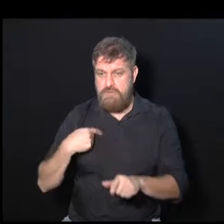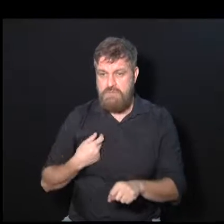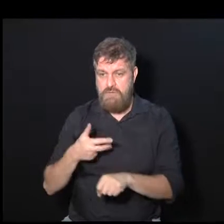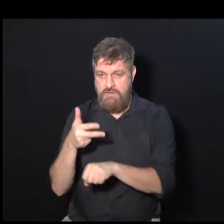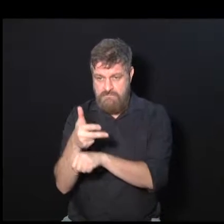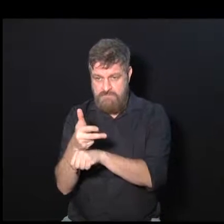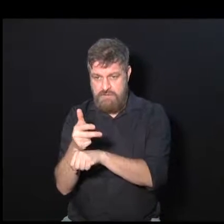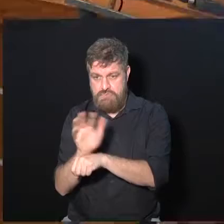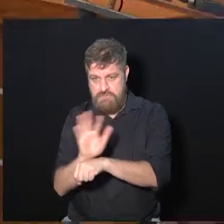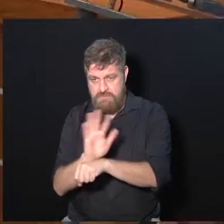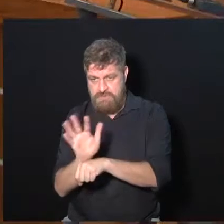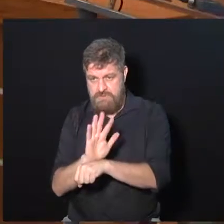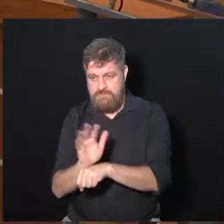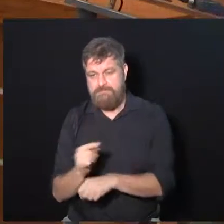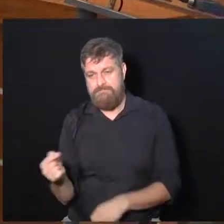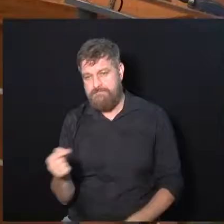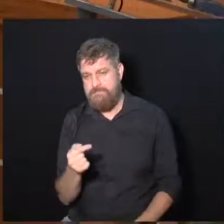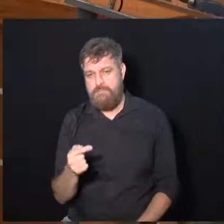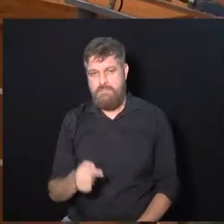videozinho.